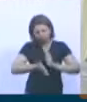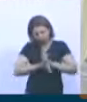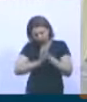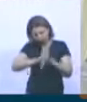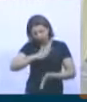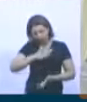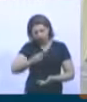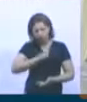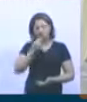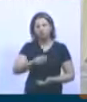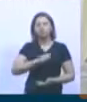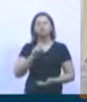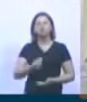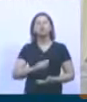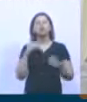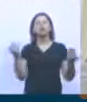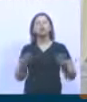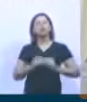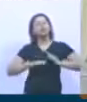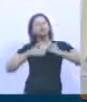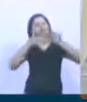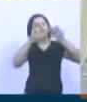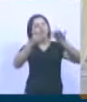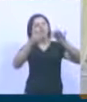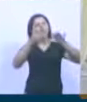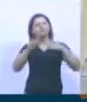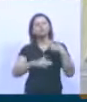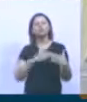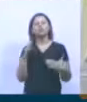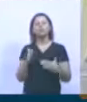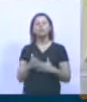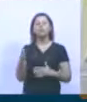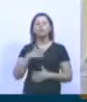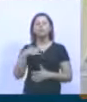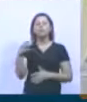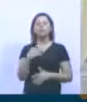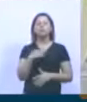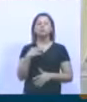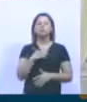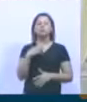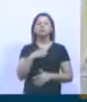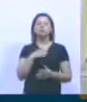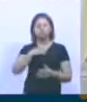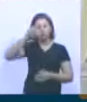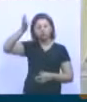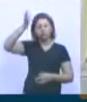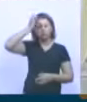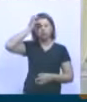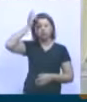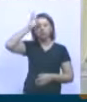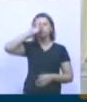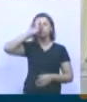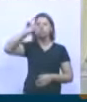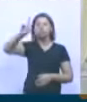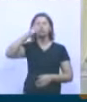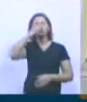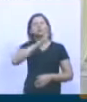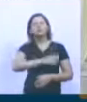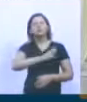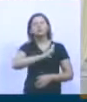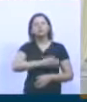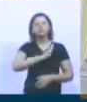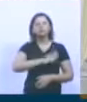Senhor. Agora eu coloco todos os meus sentimentos de culpa, Senhor, no teu